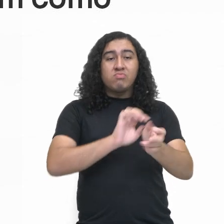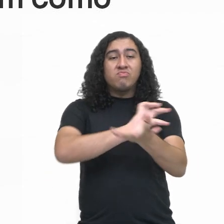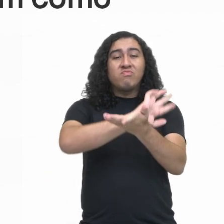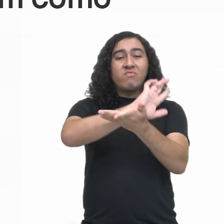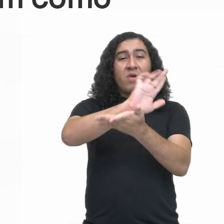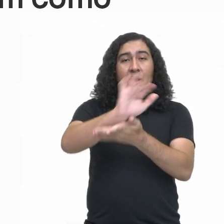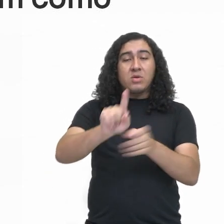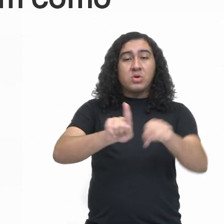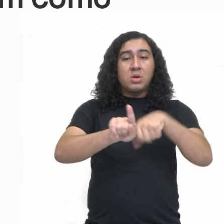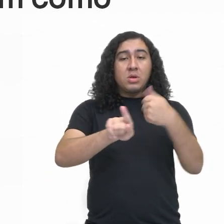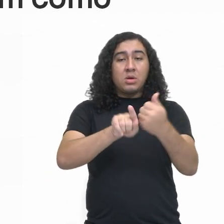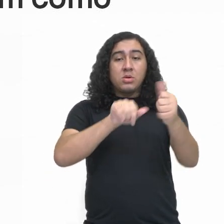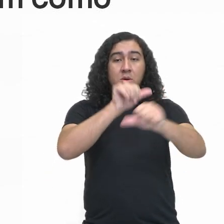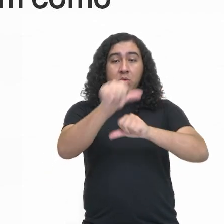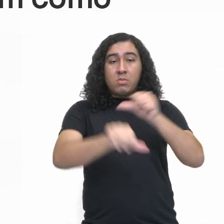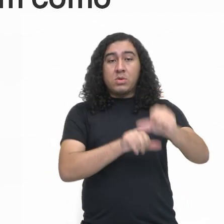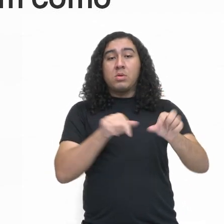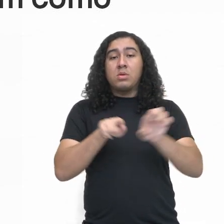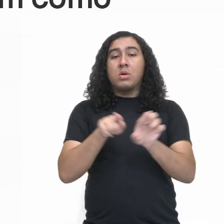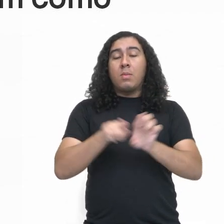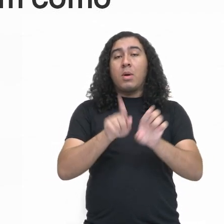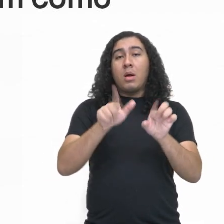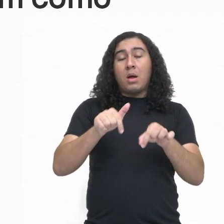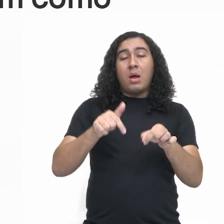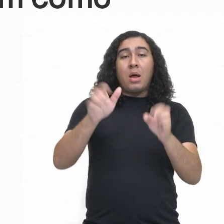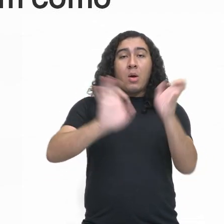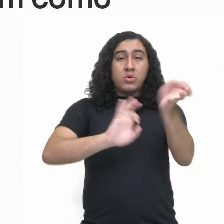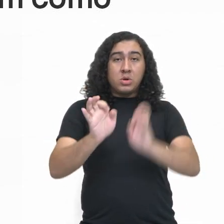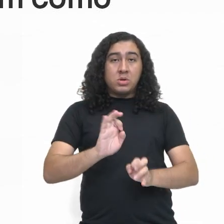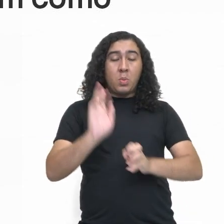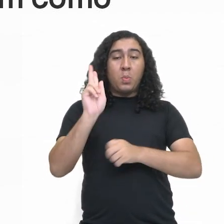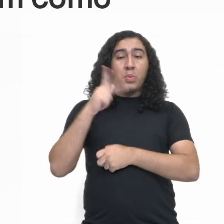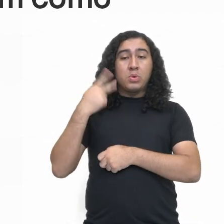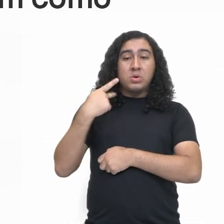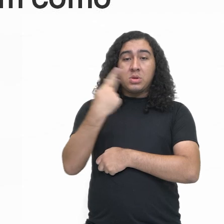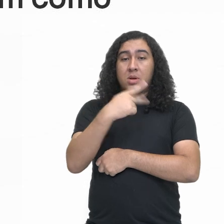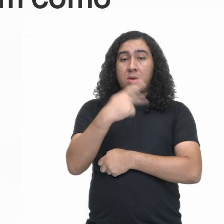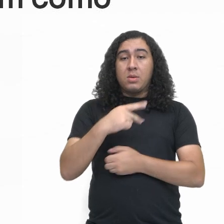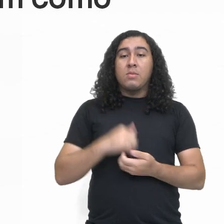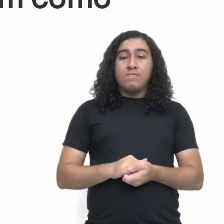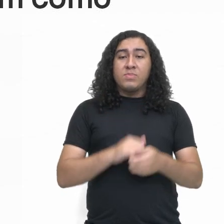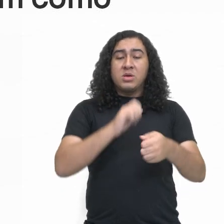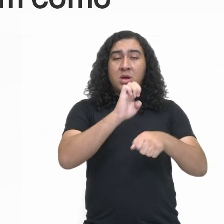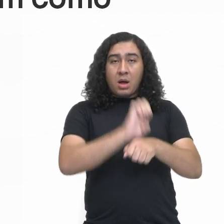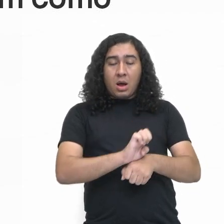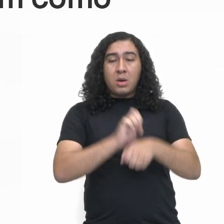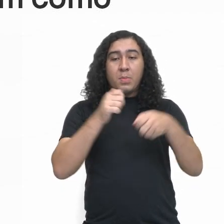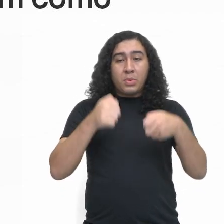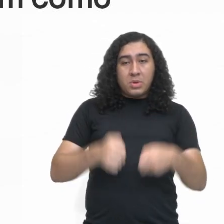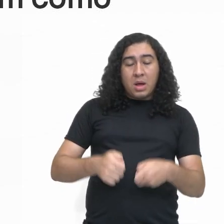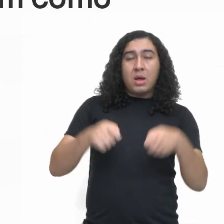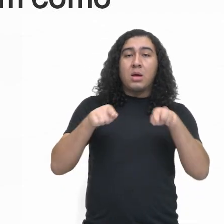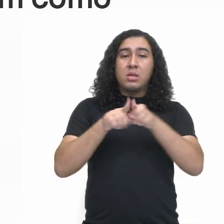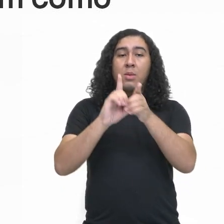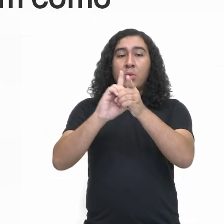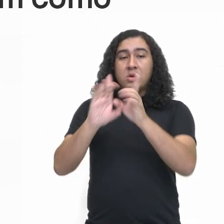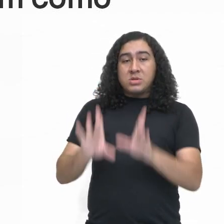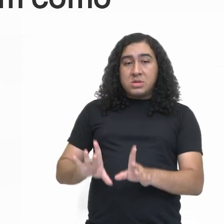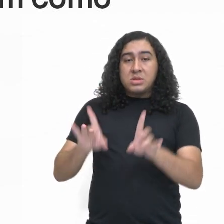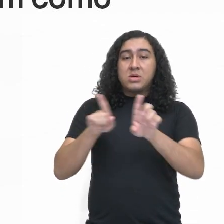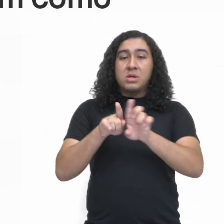diferentes sociedades humanas e suas formas de organização política, Estado, poder,